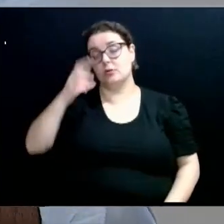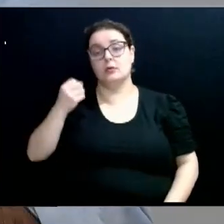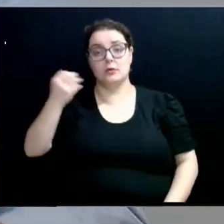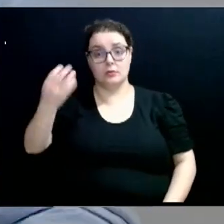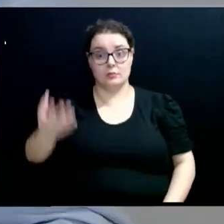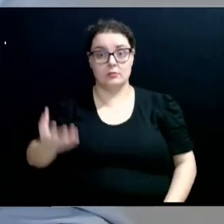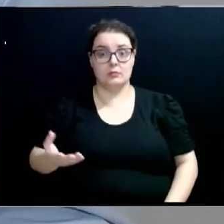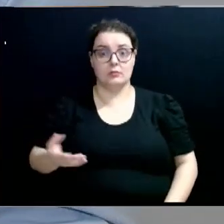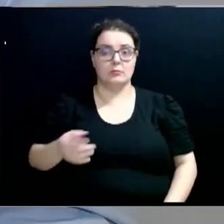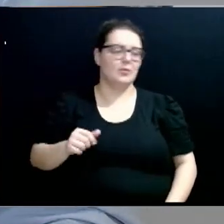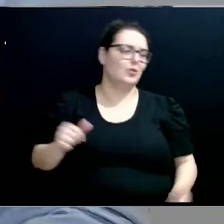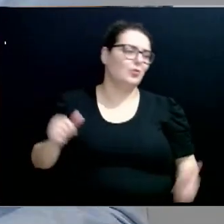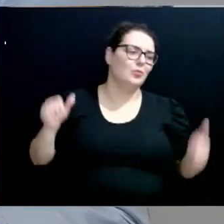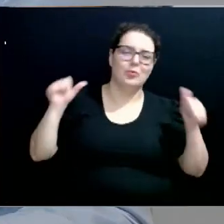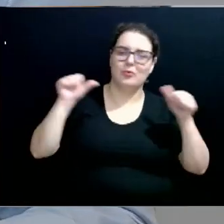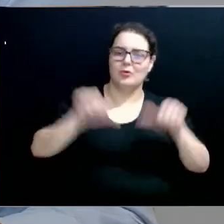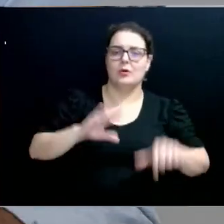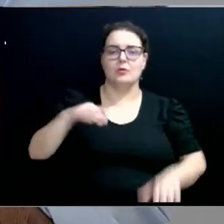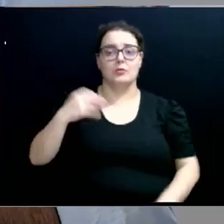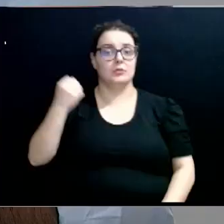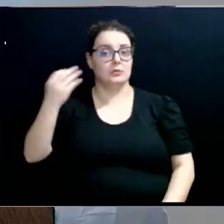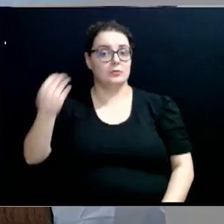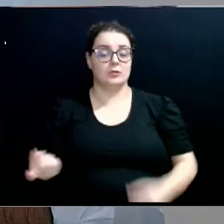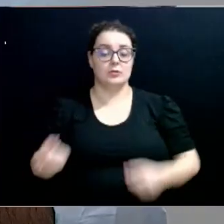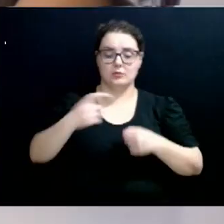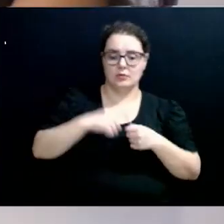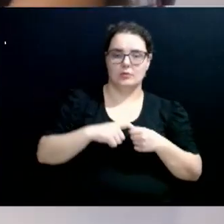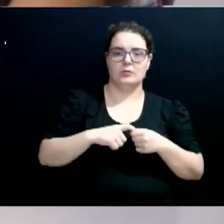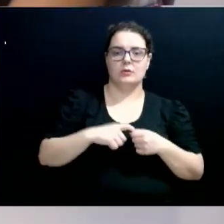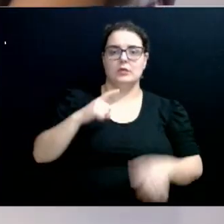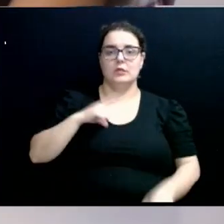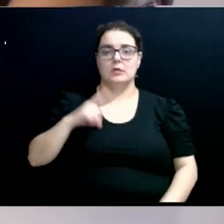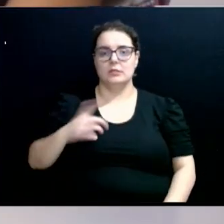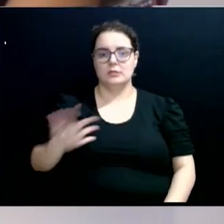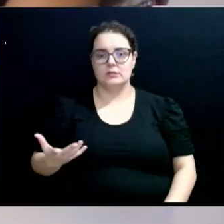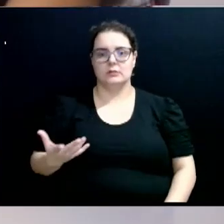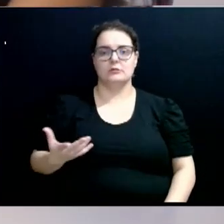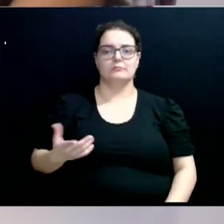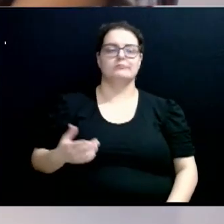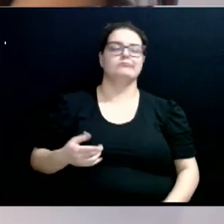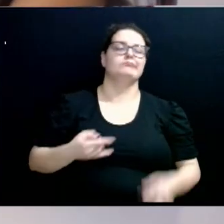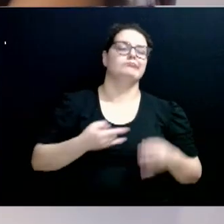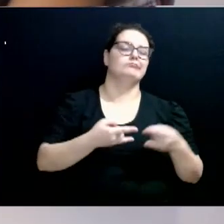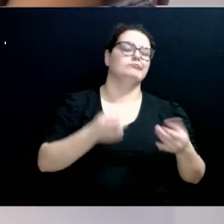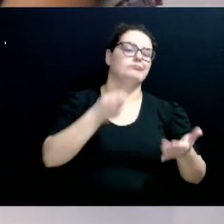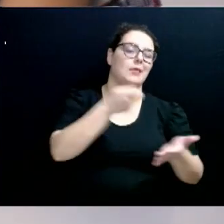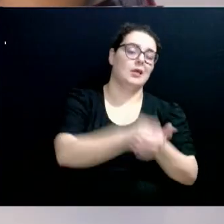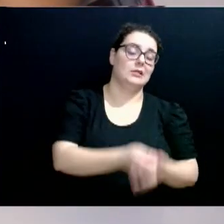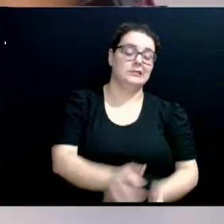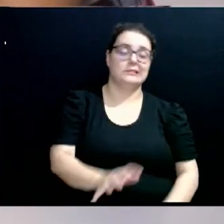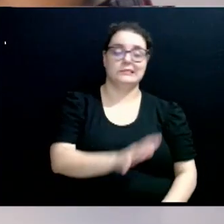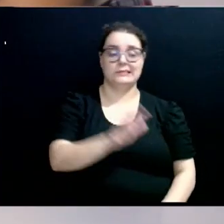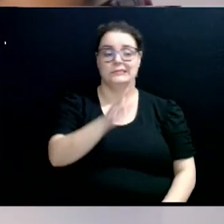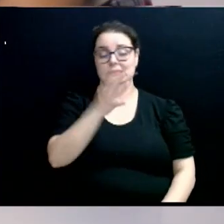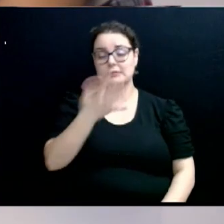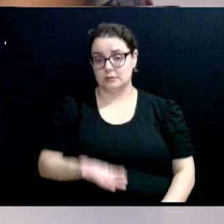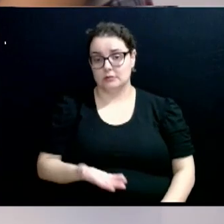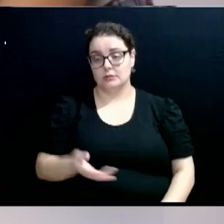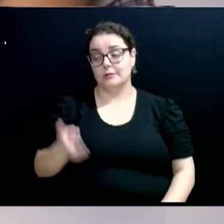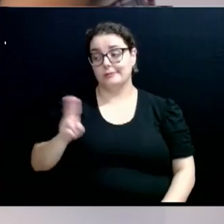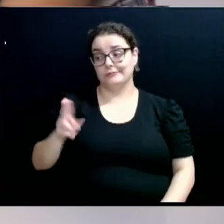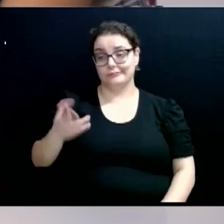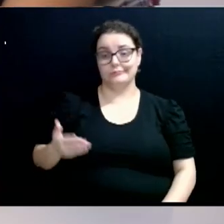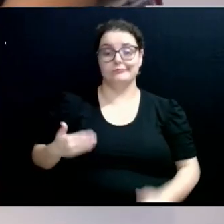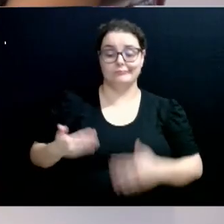com as lembranças da viagem, mas é péssimo quando a gente viaja e volta e tem um carnê enorme para pagar, e aí é aquilo que você já